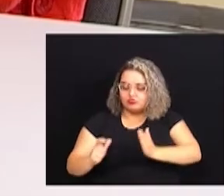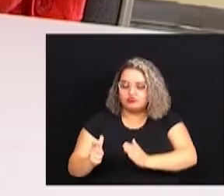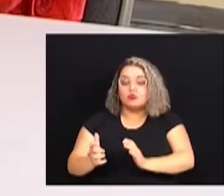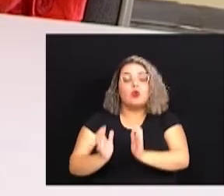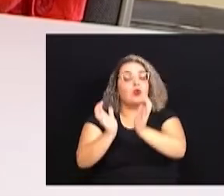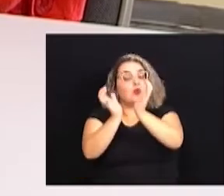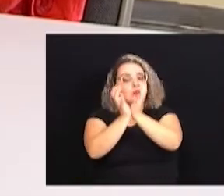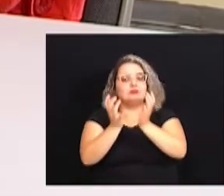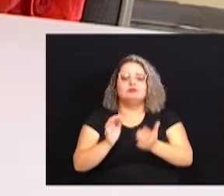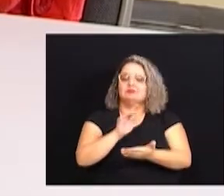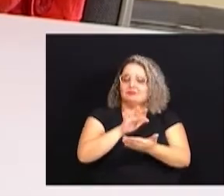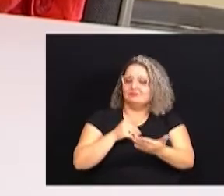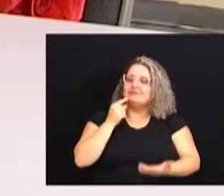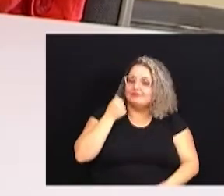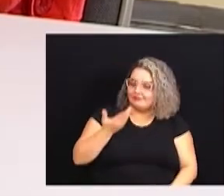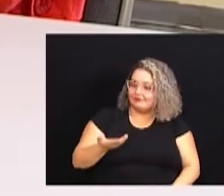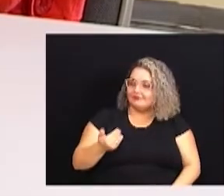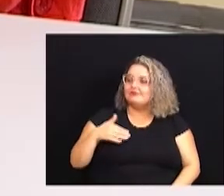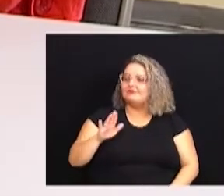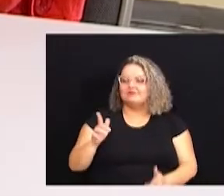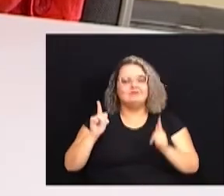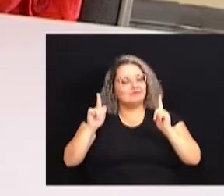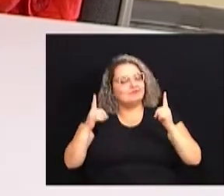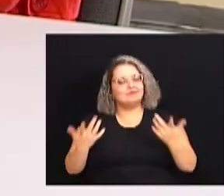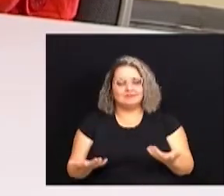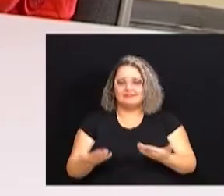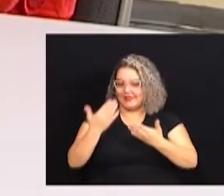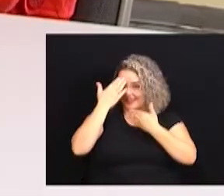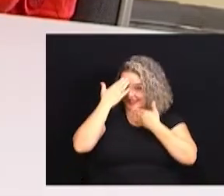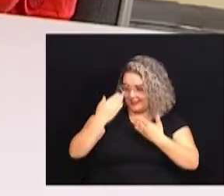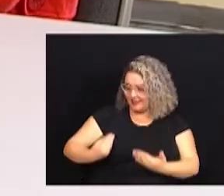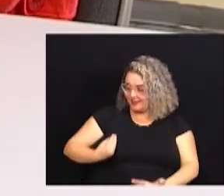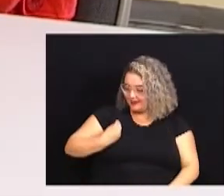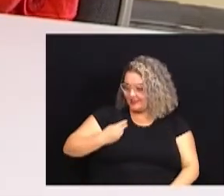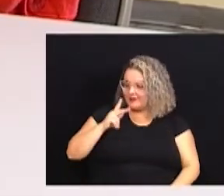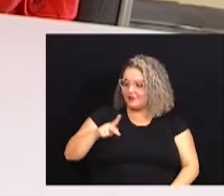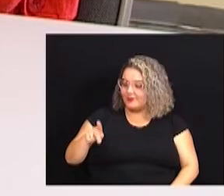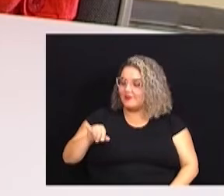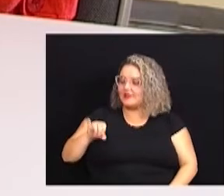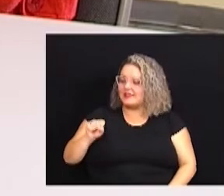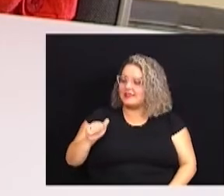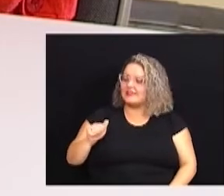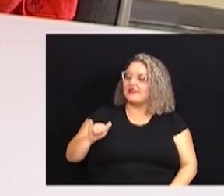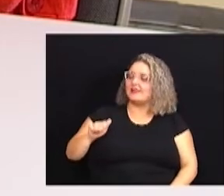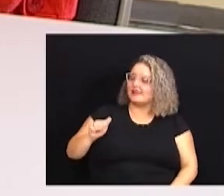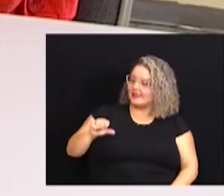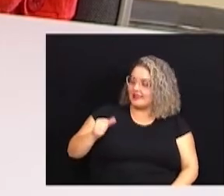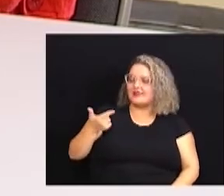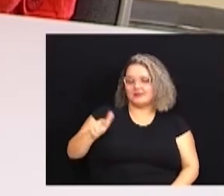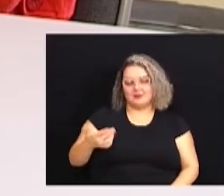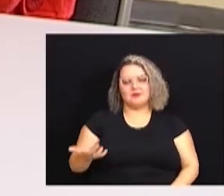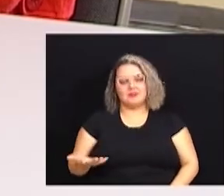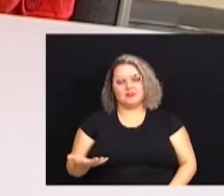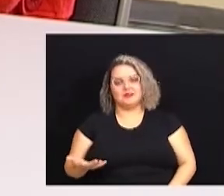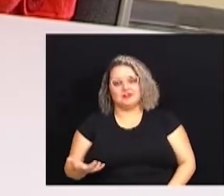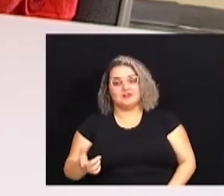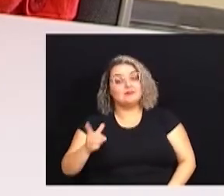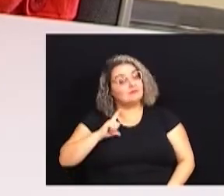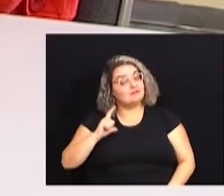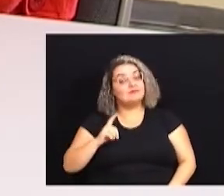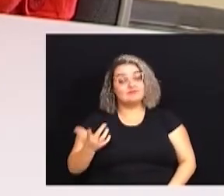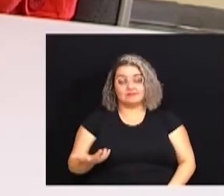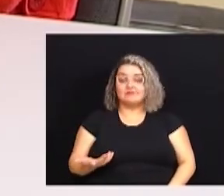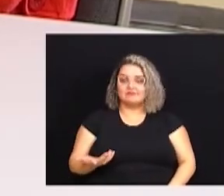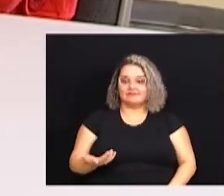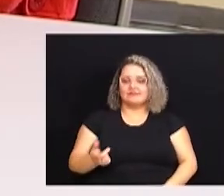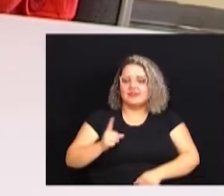de figurinhas, Copa. O Na Ponta do Lápis hoje foi mais descontraído e eu agradeço a presença do professor Isaías mais uma vez por